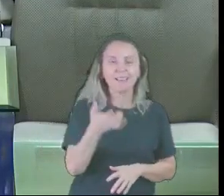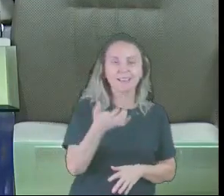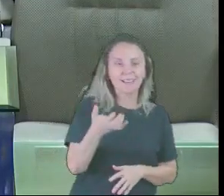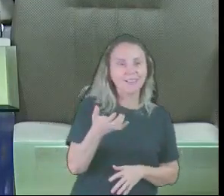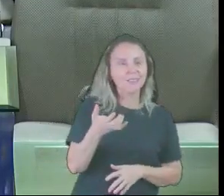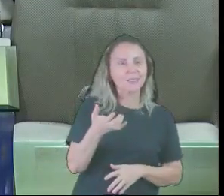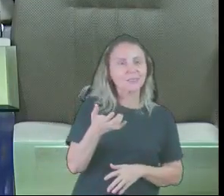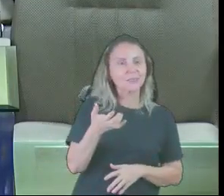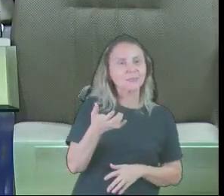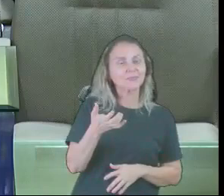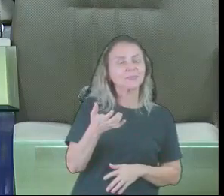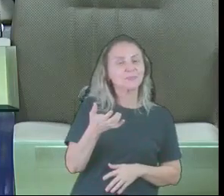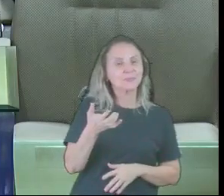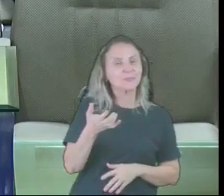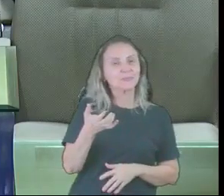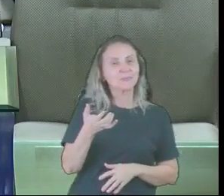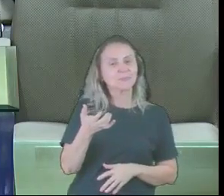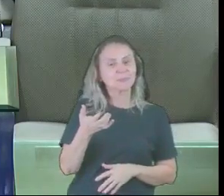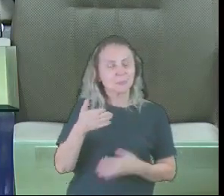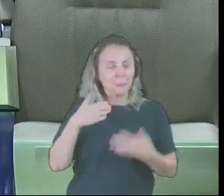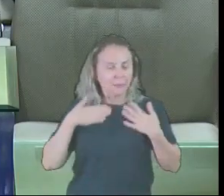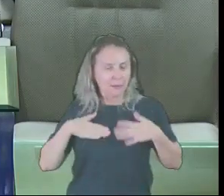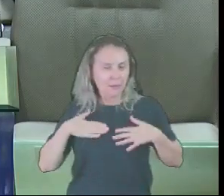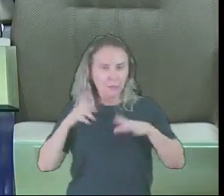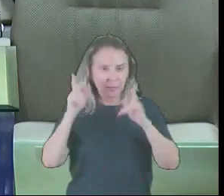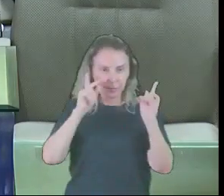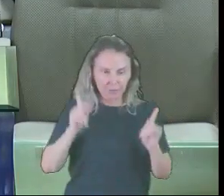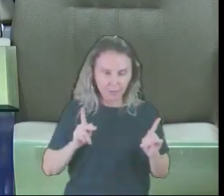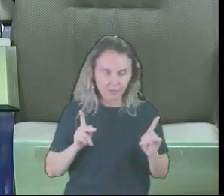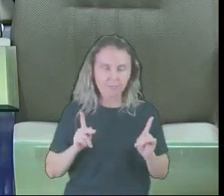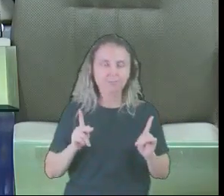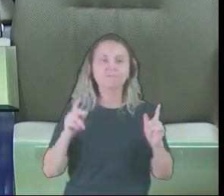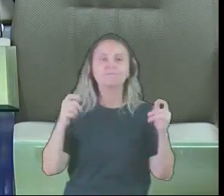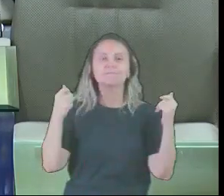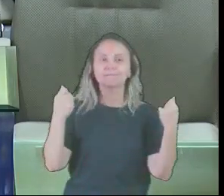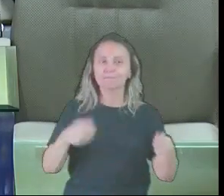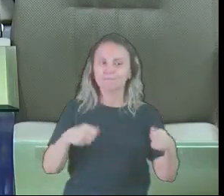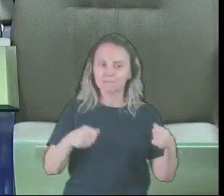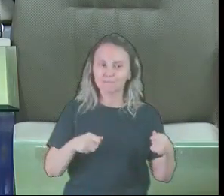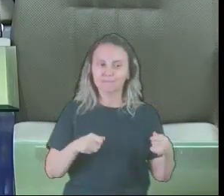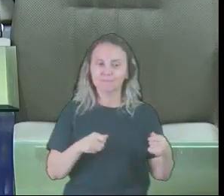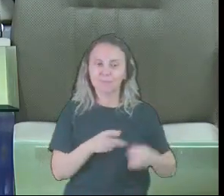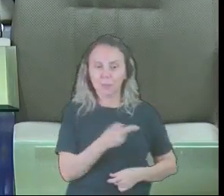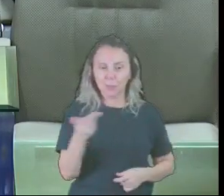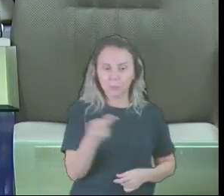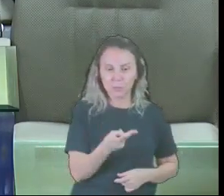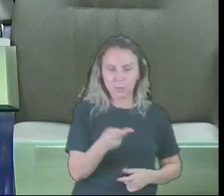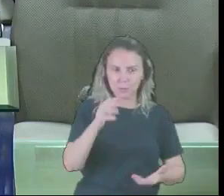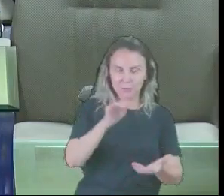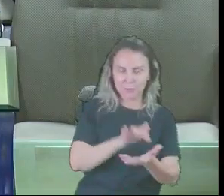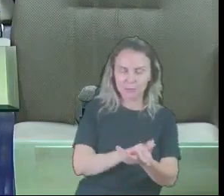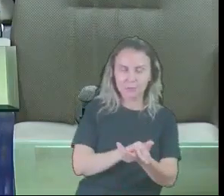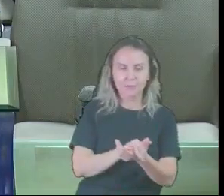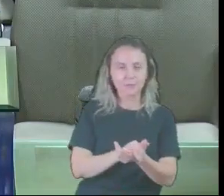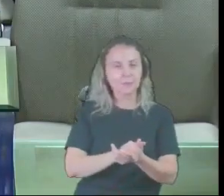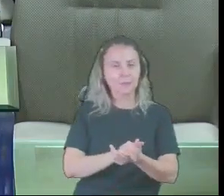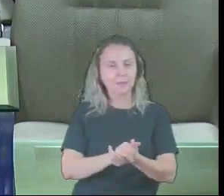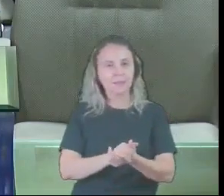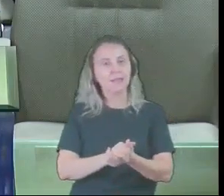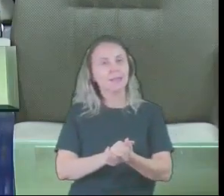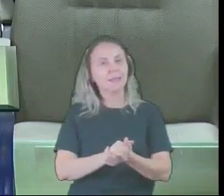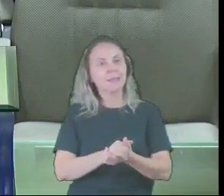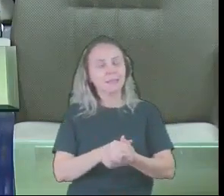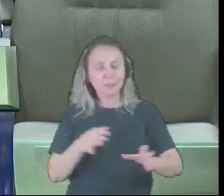antes de dormir e faça as pazes com a sua esposa e tenha um sono tranquilo tranquilo tranquilo e o nome do senhor é glorificado